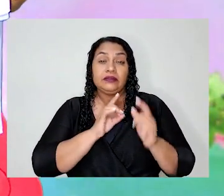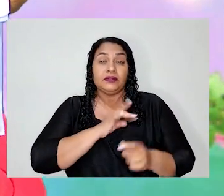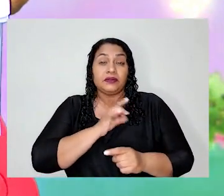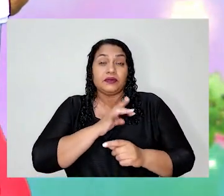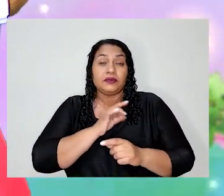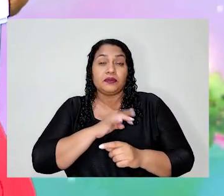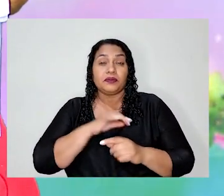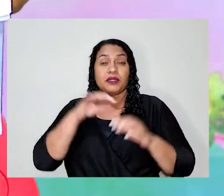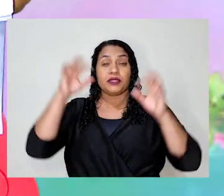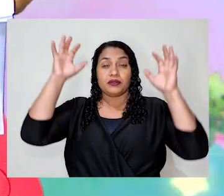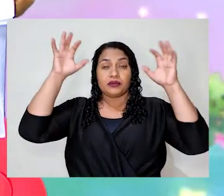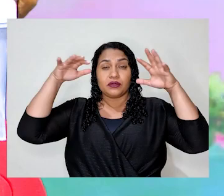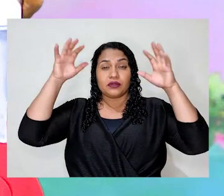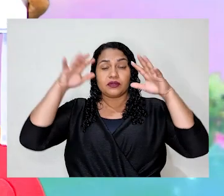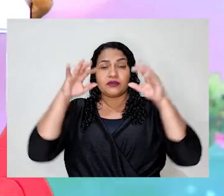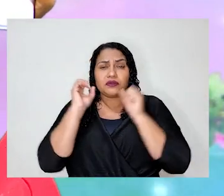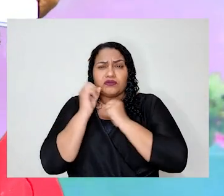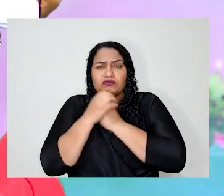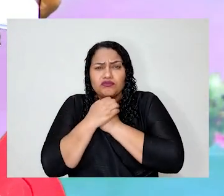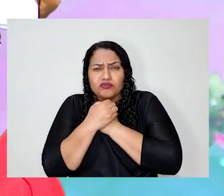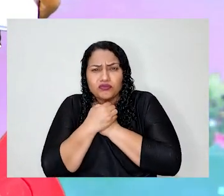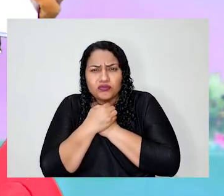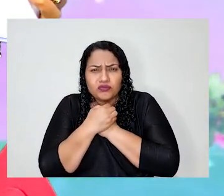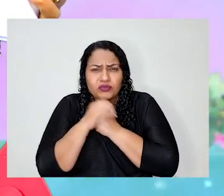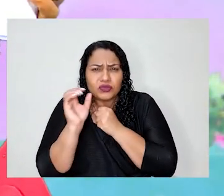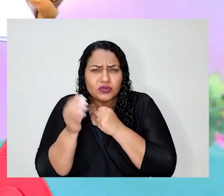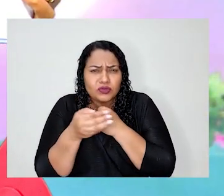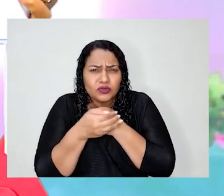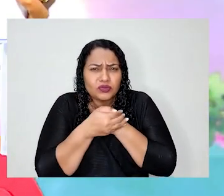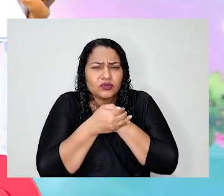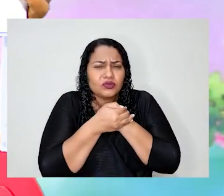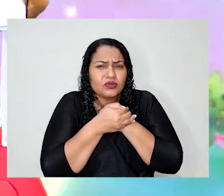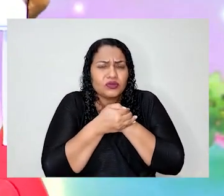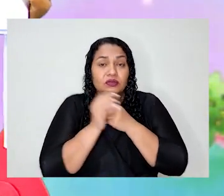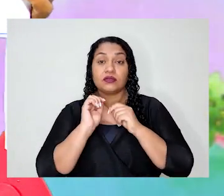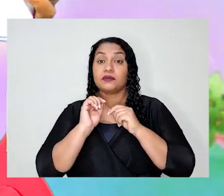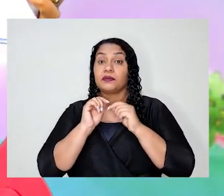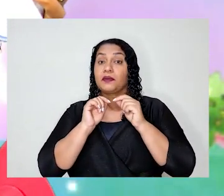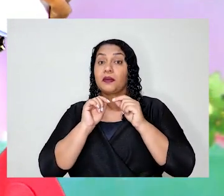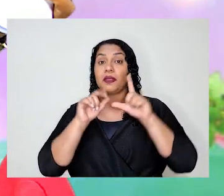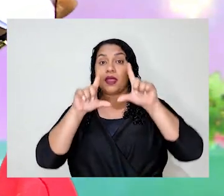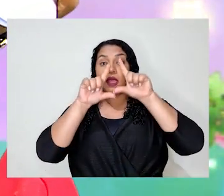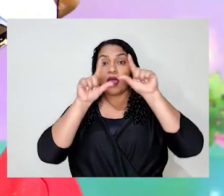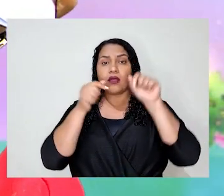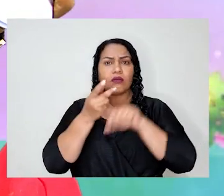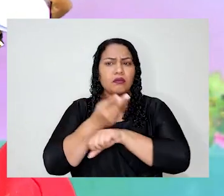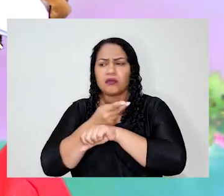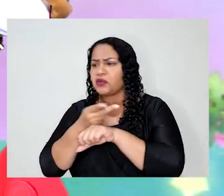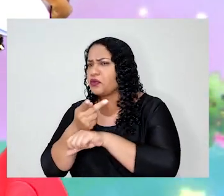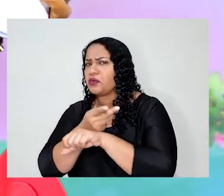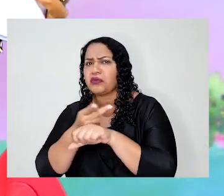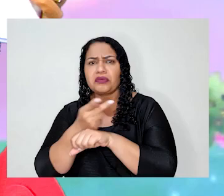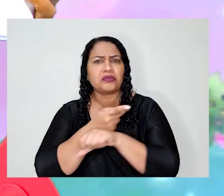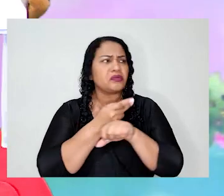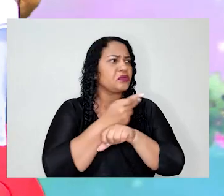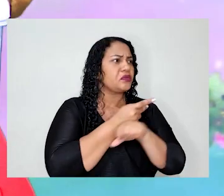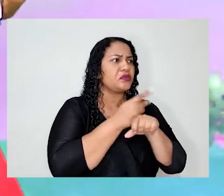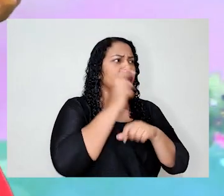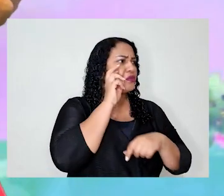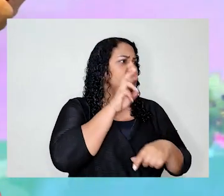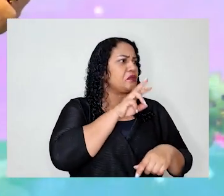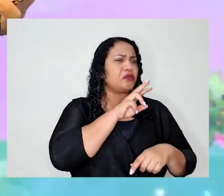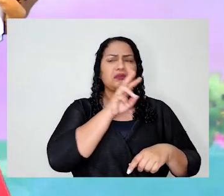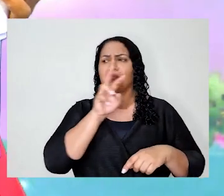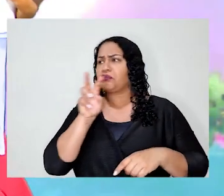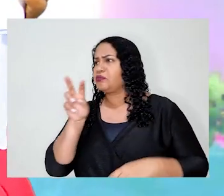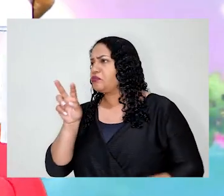ficou toda encolhidinha no cantinho escuro. A lua procurou pela estrelinha, olhou